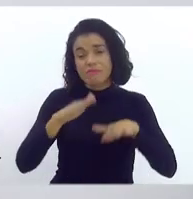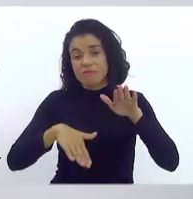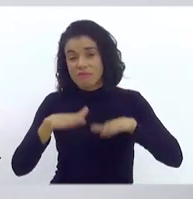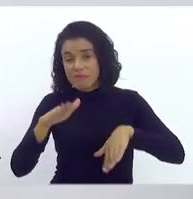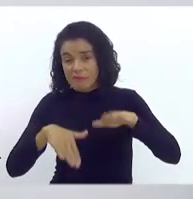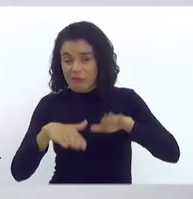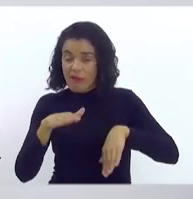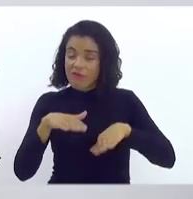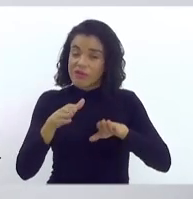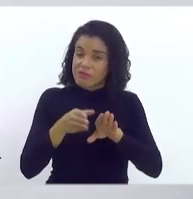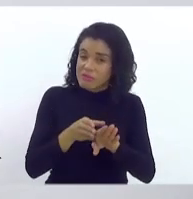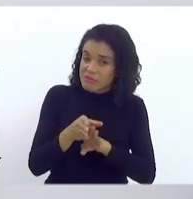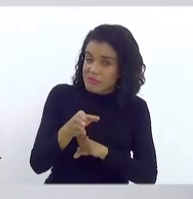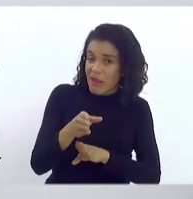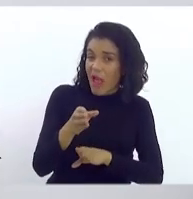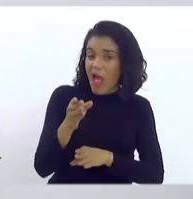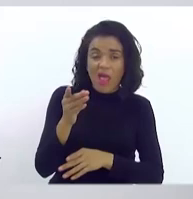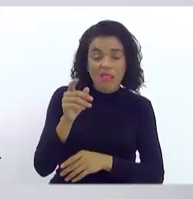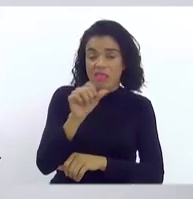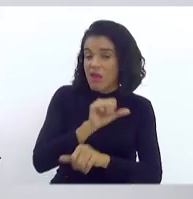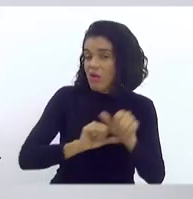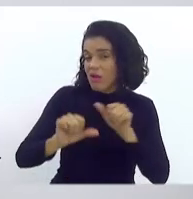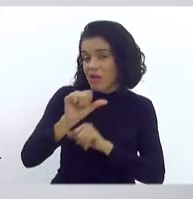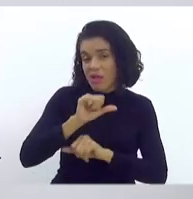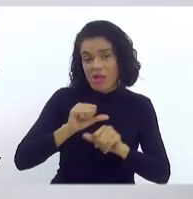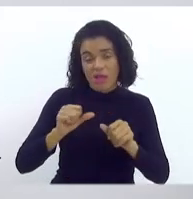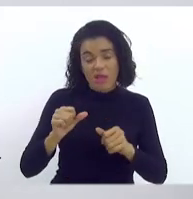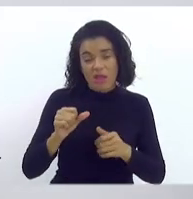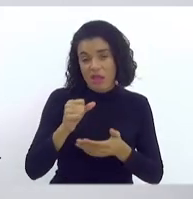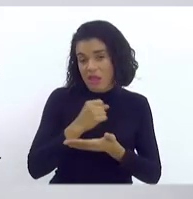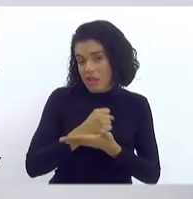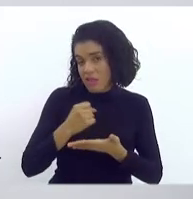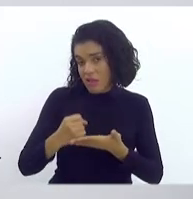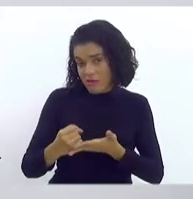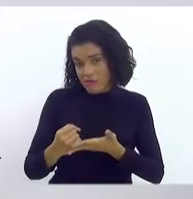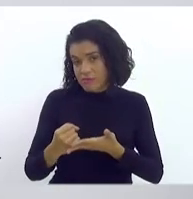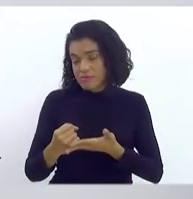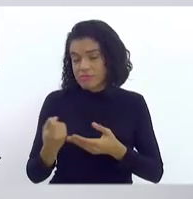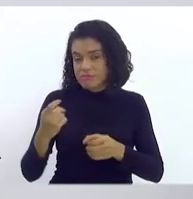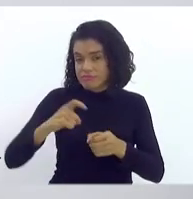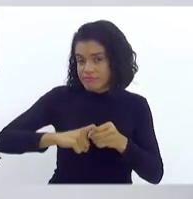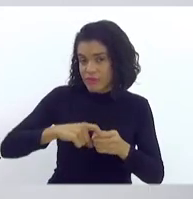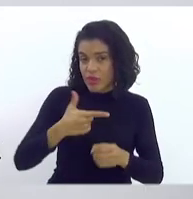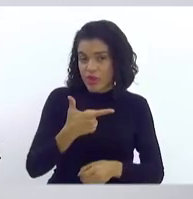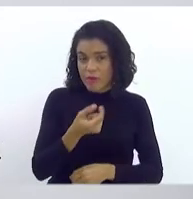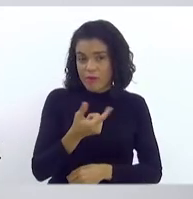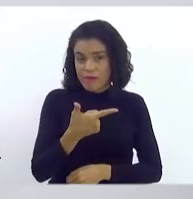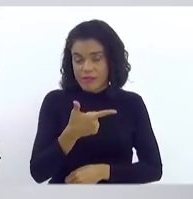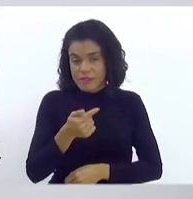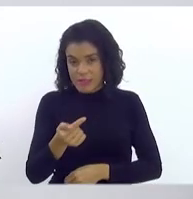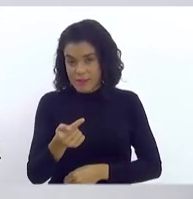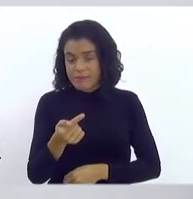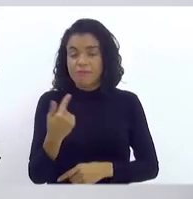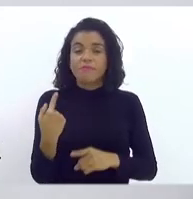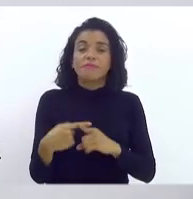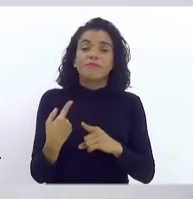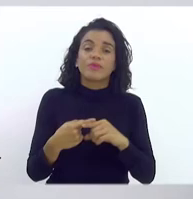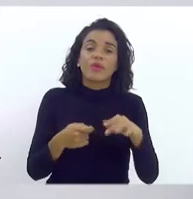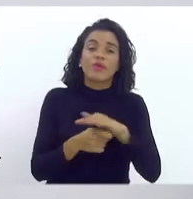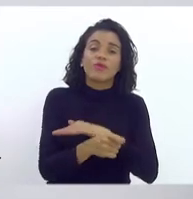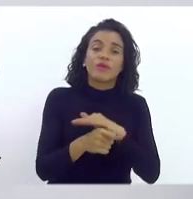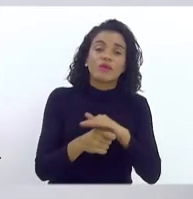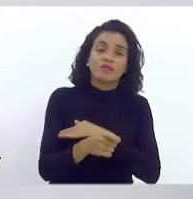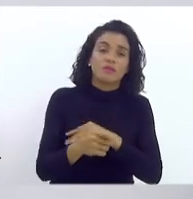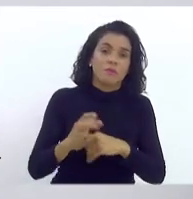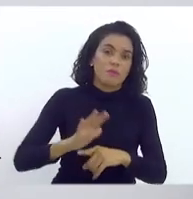fosse recomendar a não renovação da concessão para a Naturgy em 2027, porque os investimentos estão muito